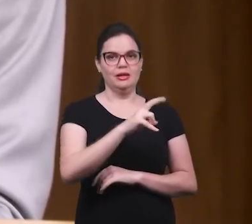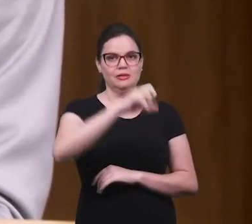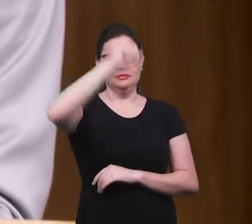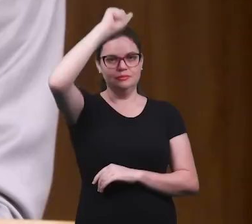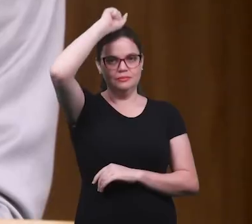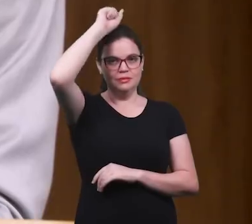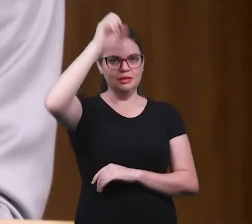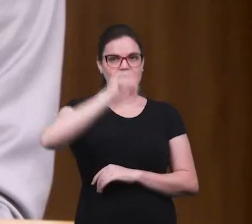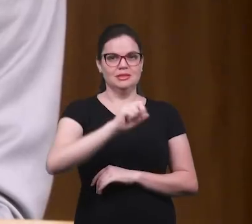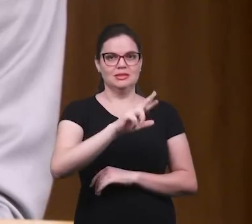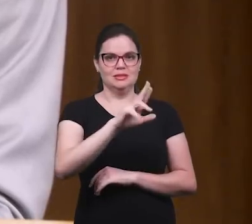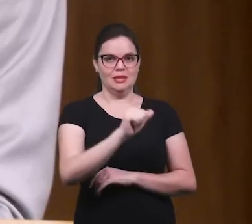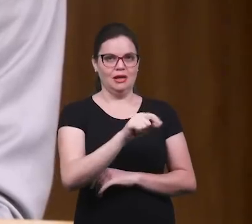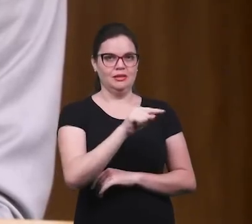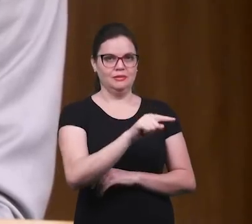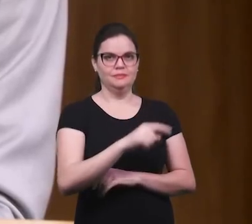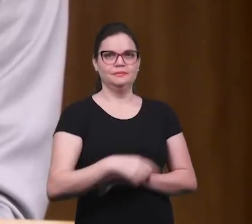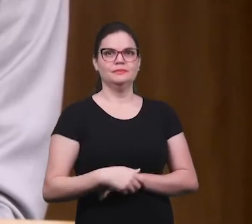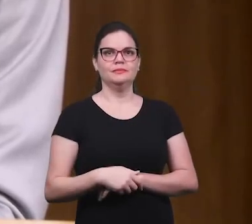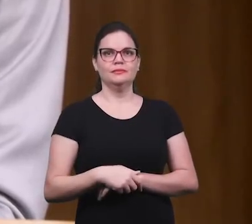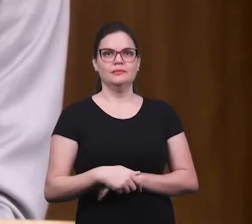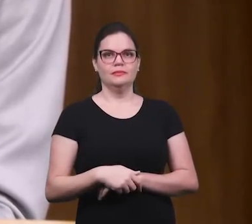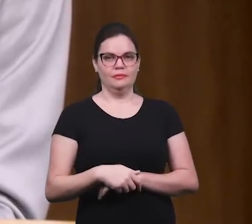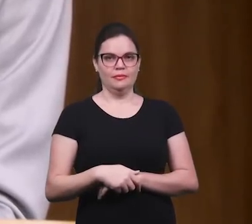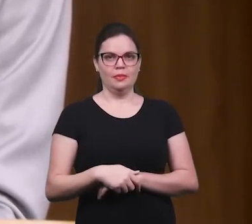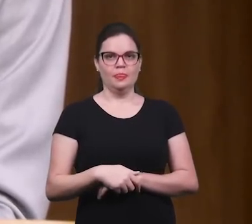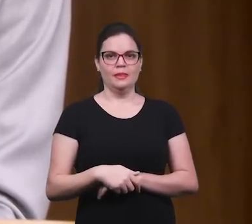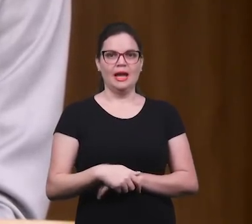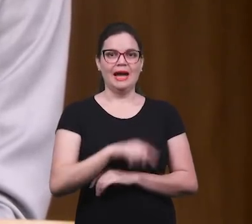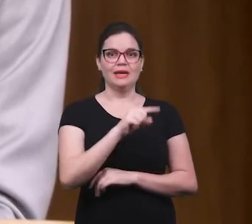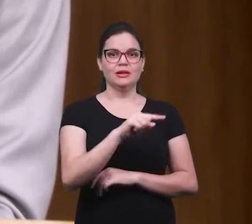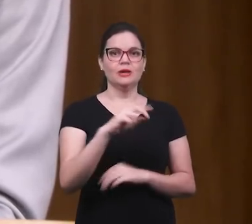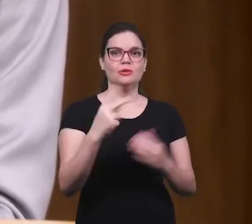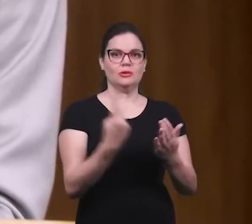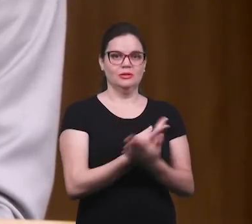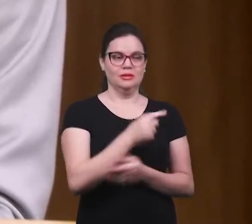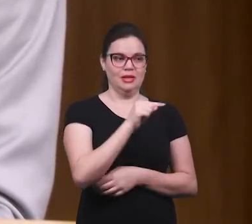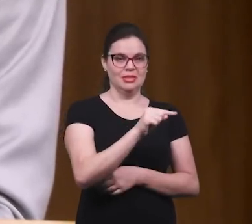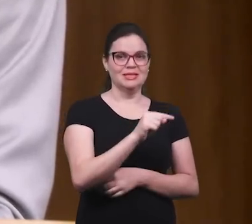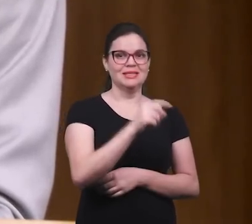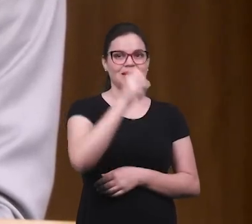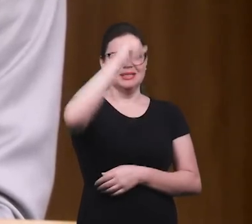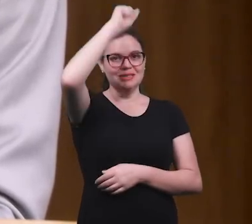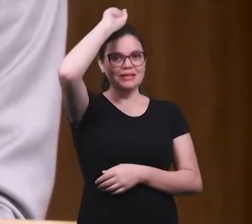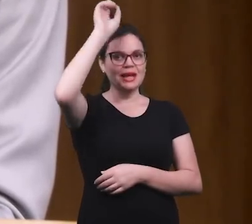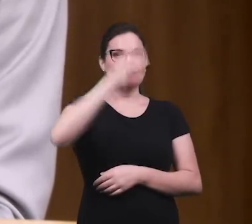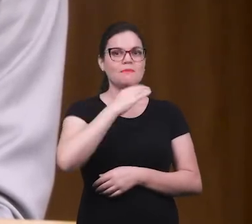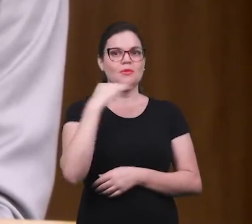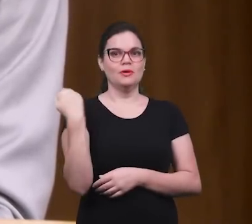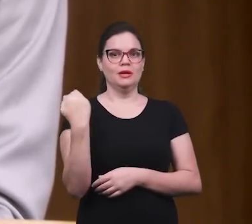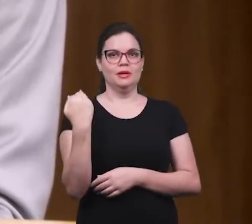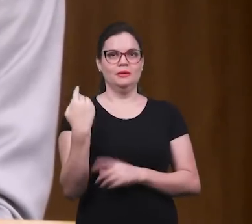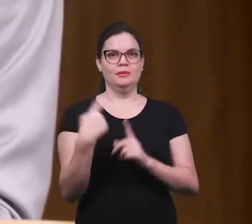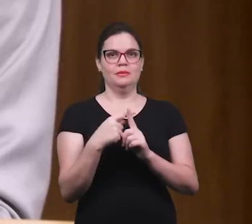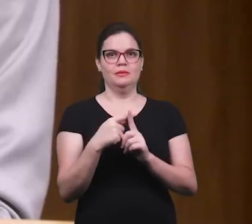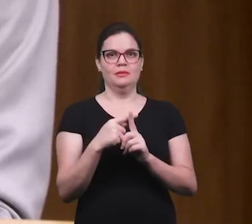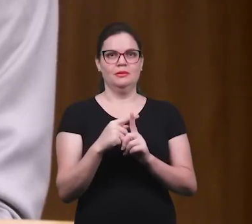ele casa com Rebeca. E quando Isaac casou com Rebeca, ele